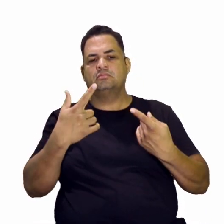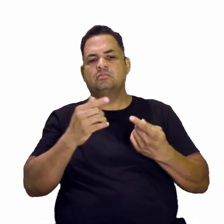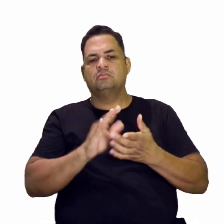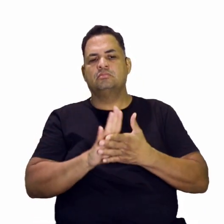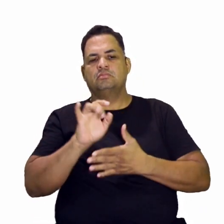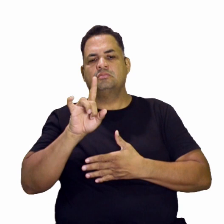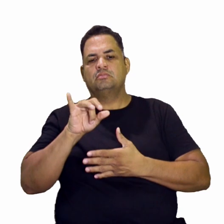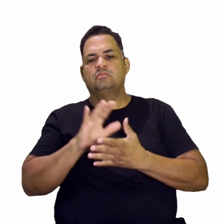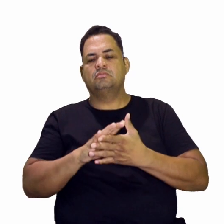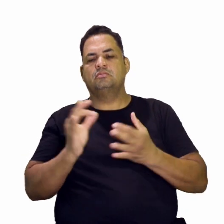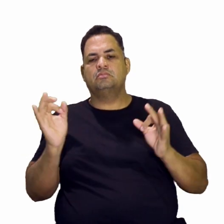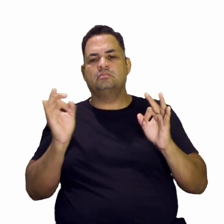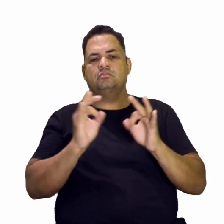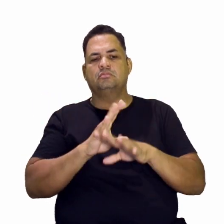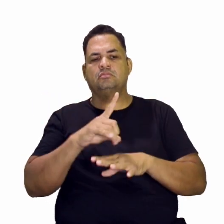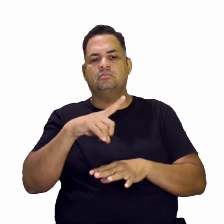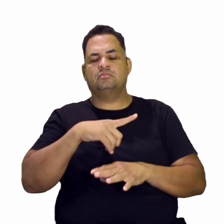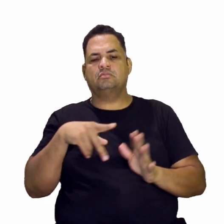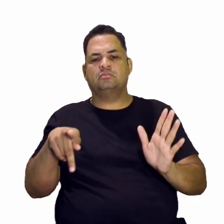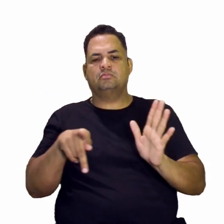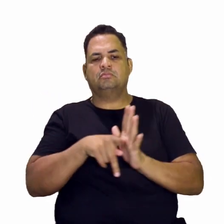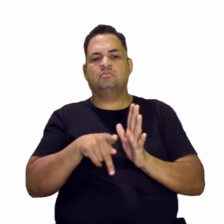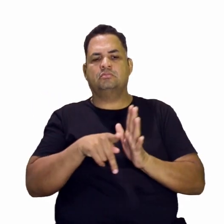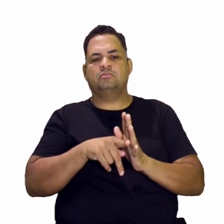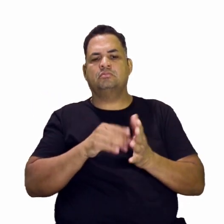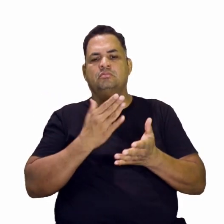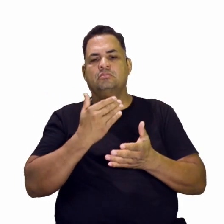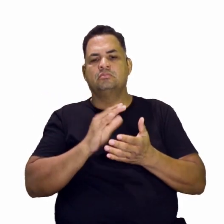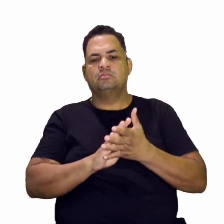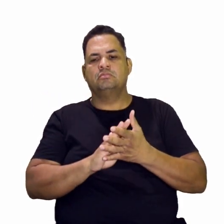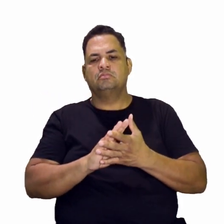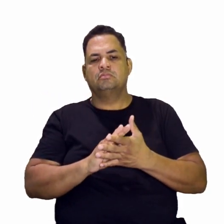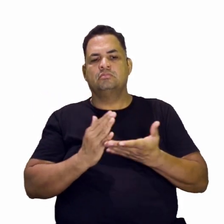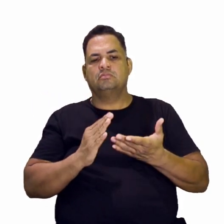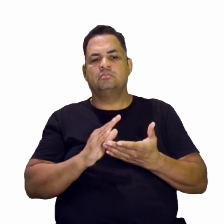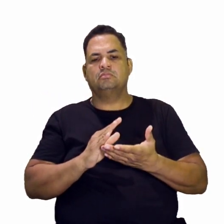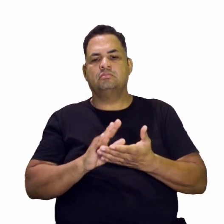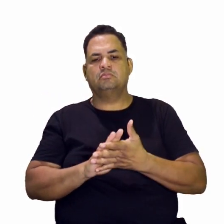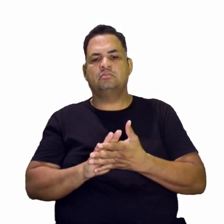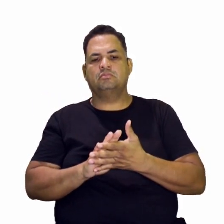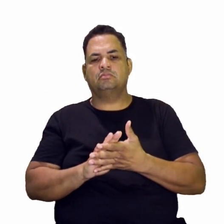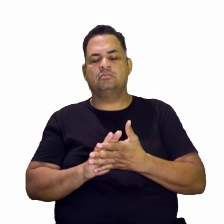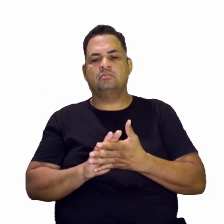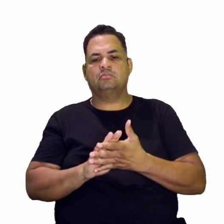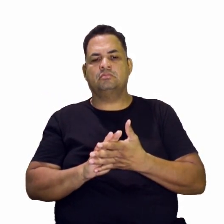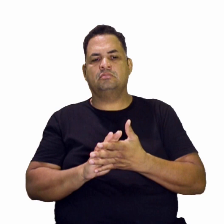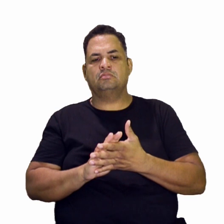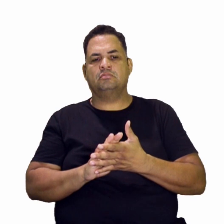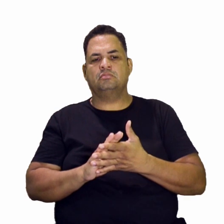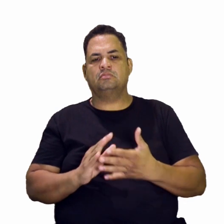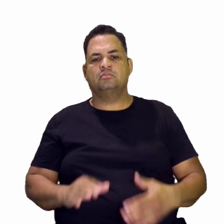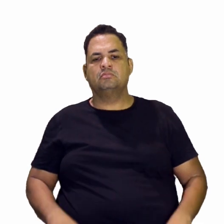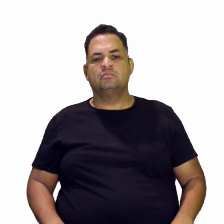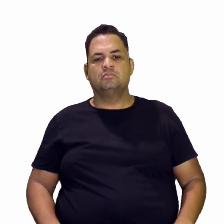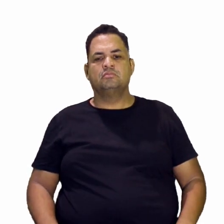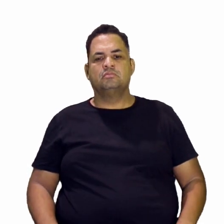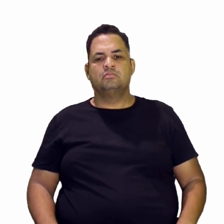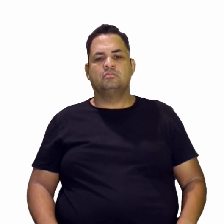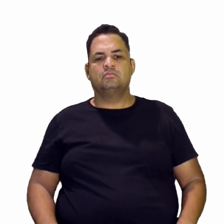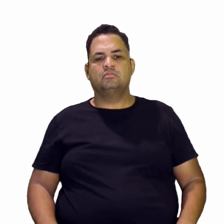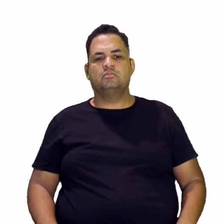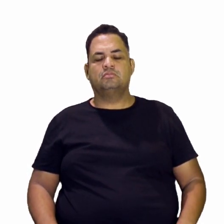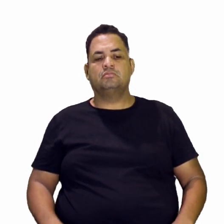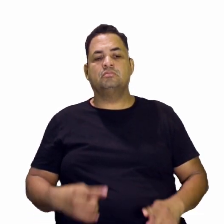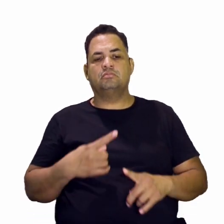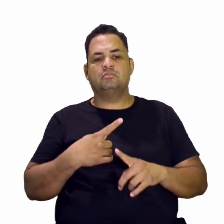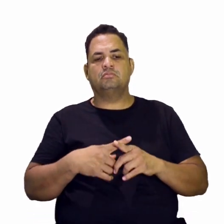autótrofas e, portanto, produzem seu próprio alimento, são heterótrofos. Os fungos são heterótrofos e